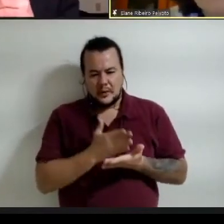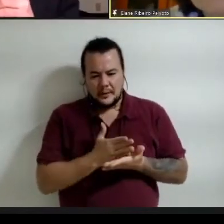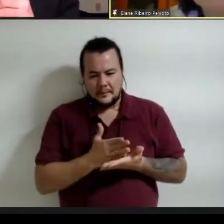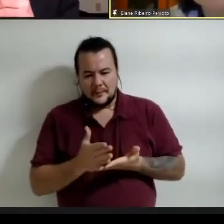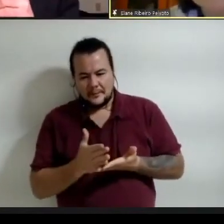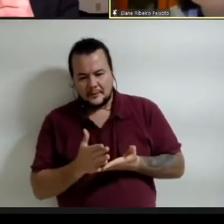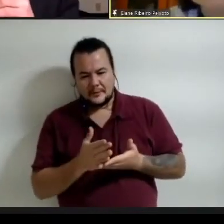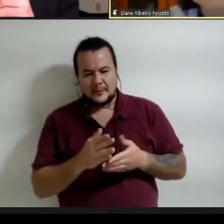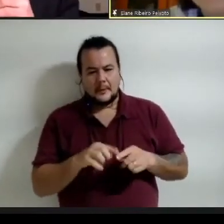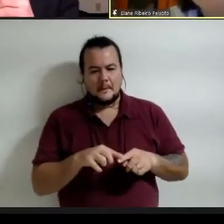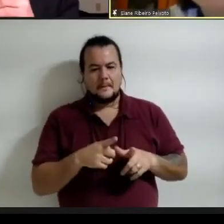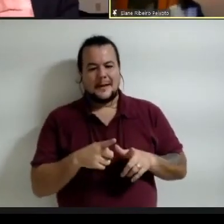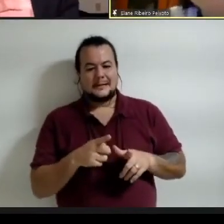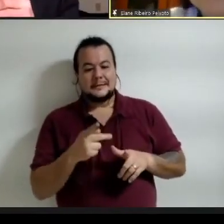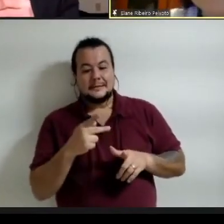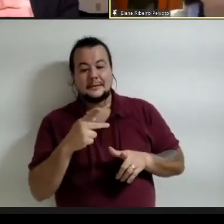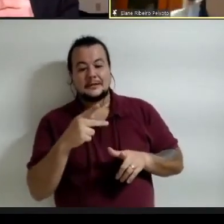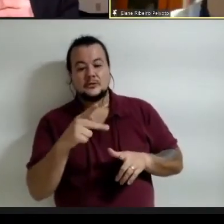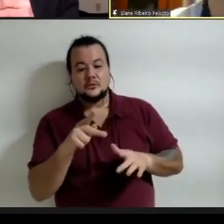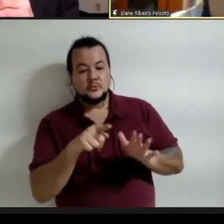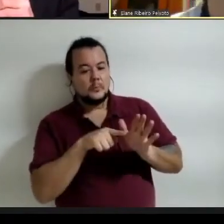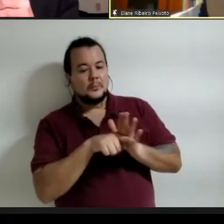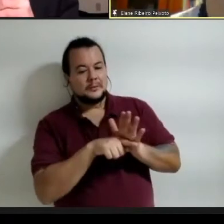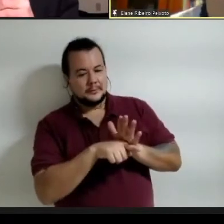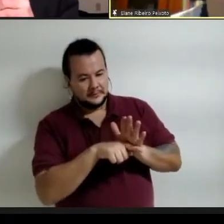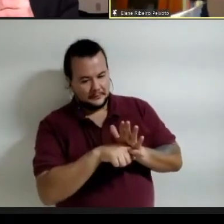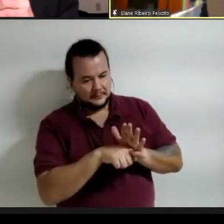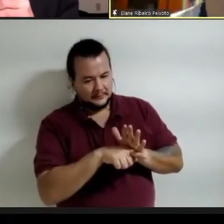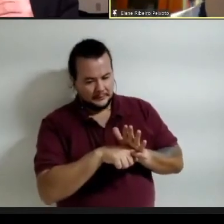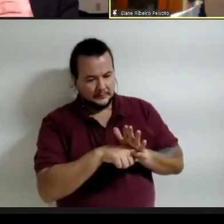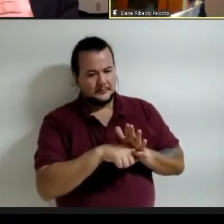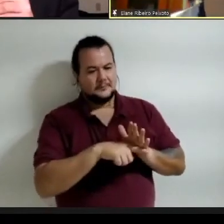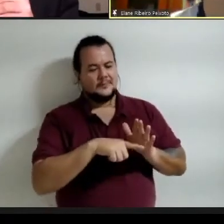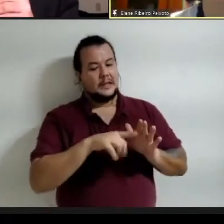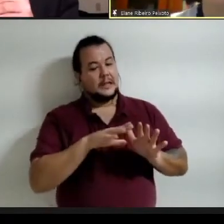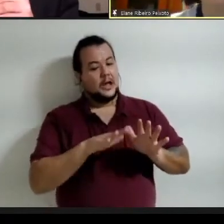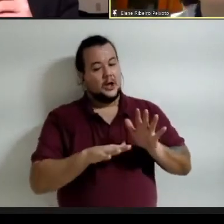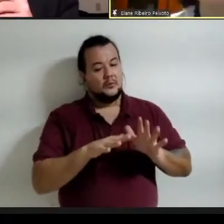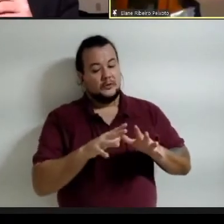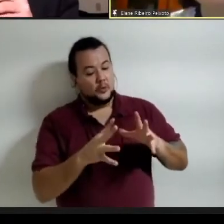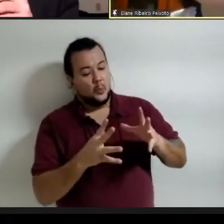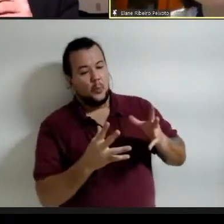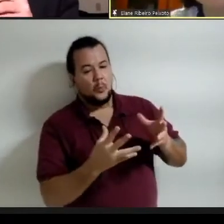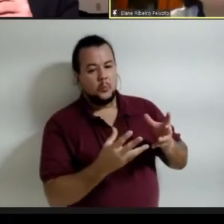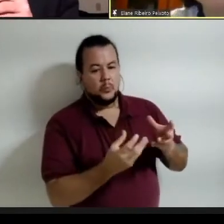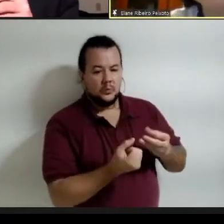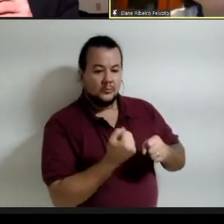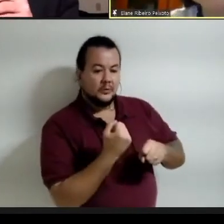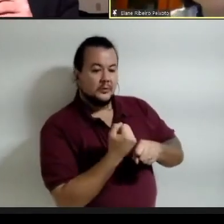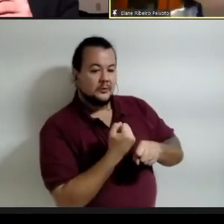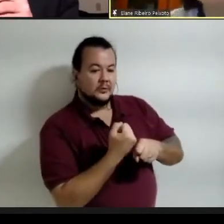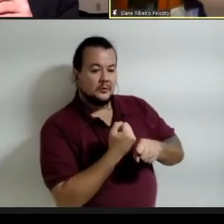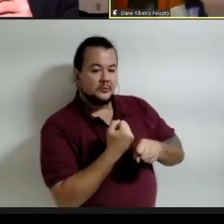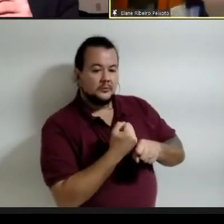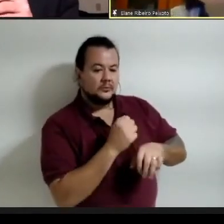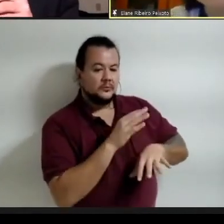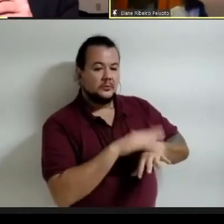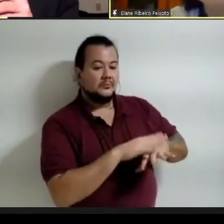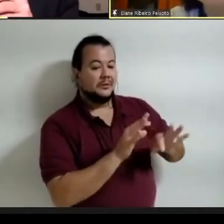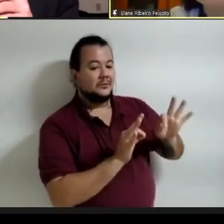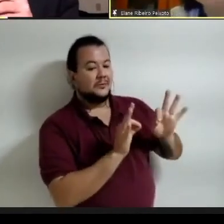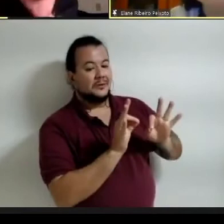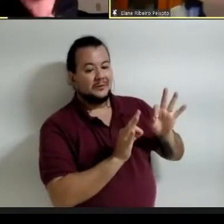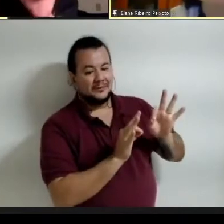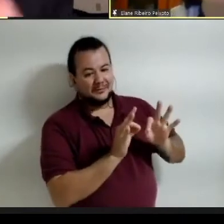sua pesquisa, cabe a hipótese de que o mundo possa ter sido erguido de uma maneira mais orgânica e sem